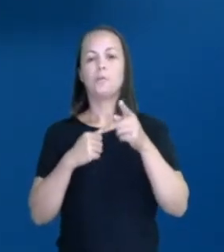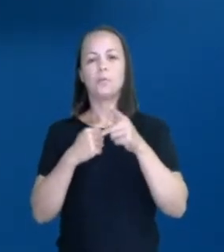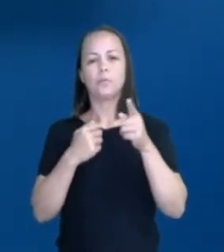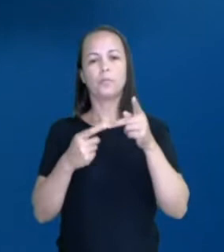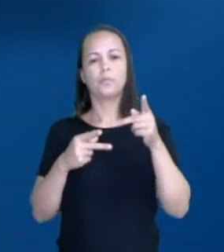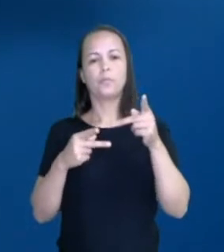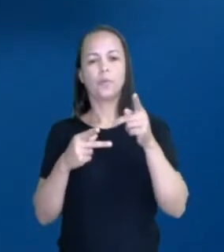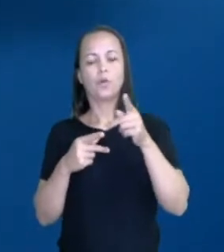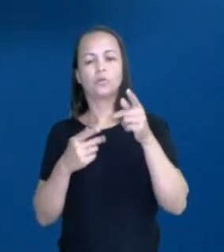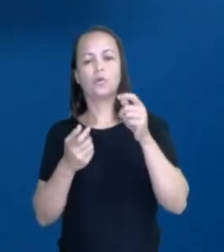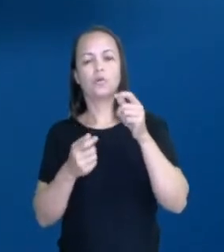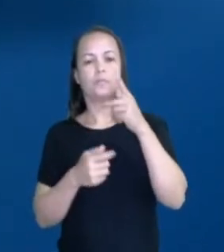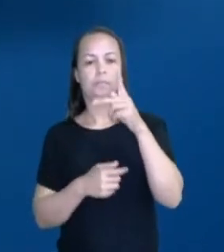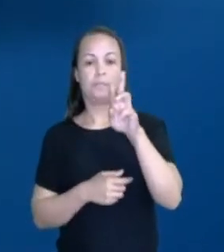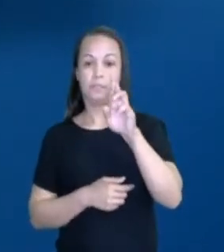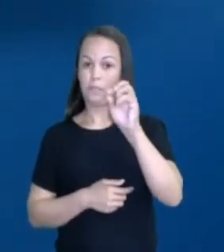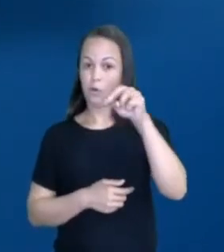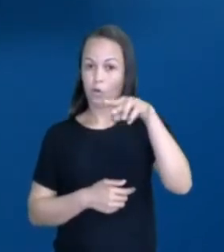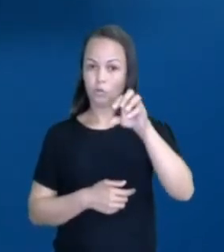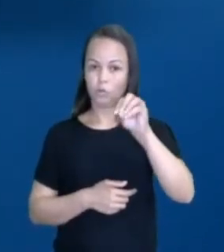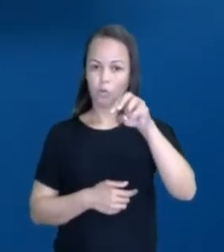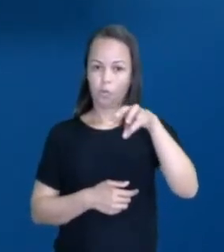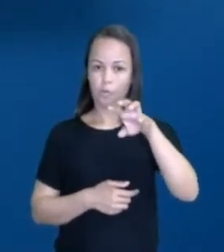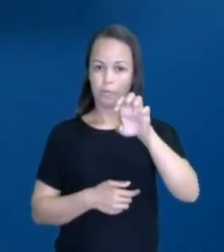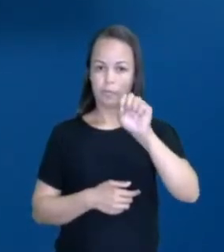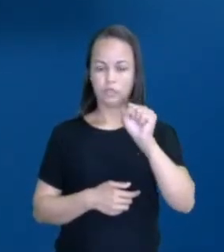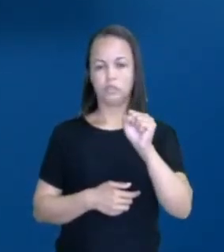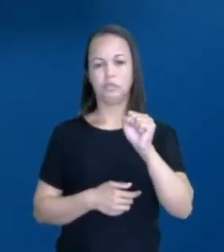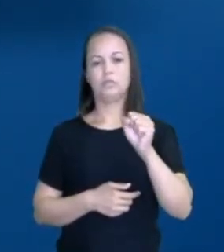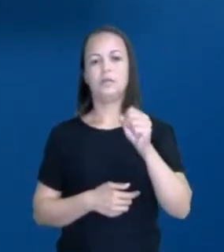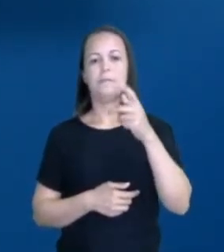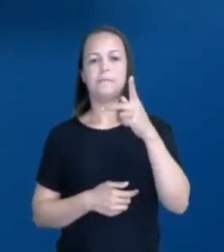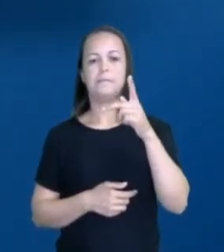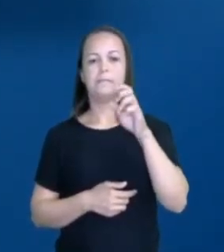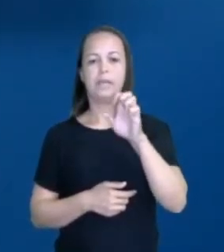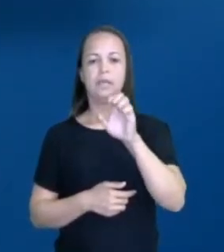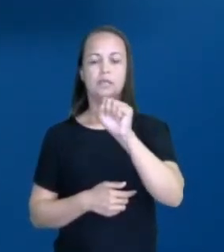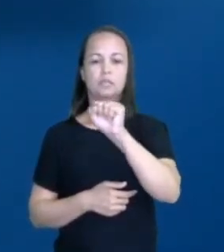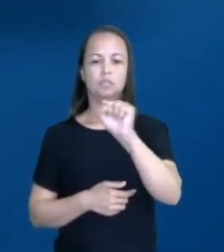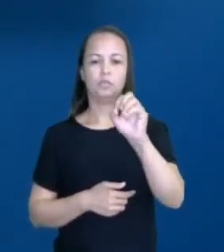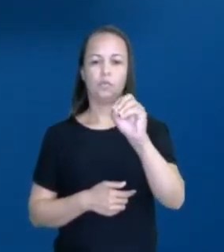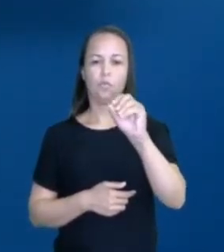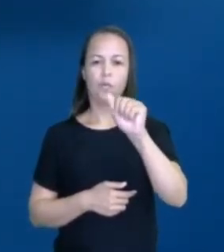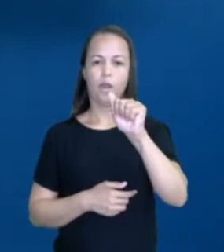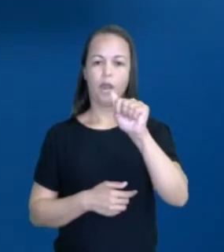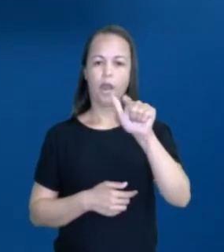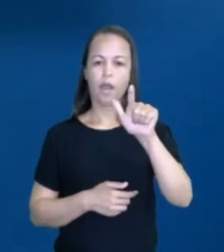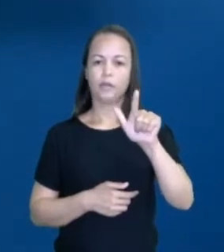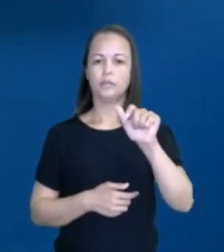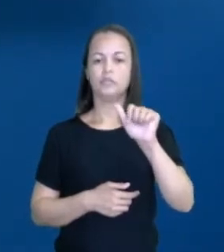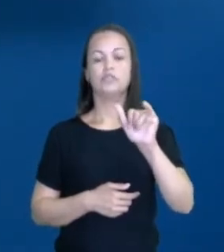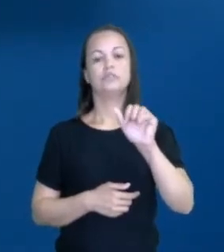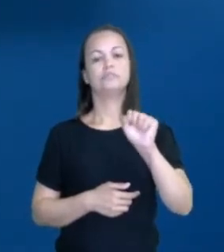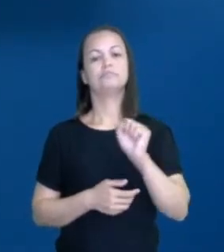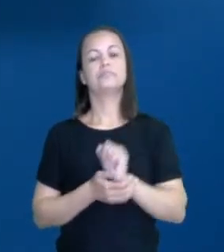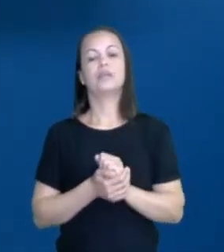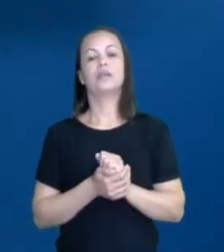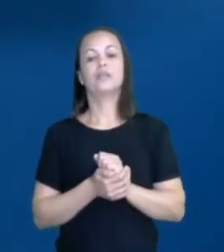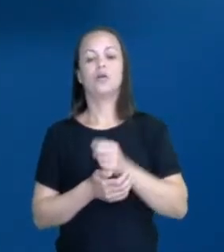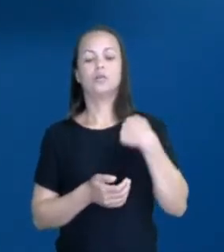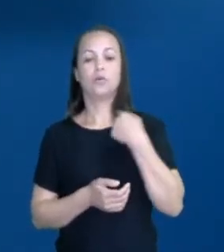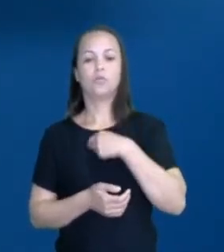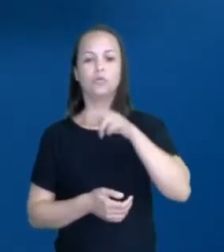os pronomes que indicam a pessoa do discurso, eu, tu, ele, e a gente usa esses